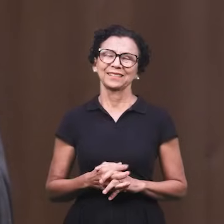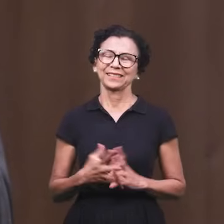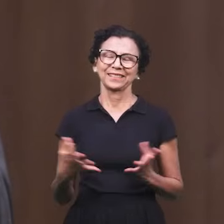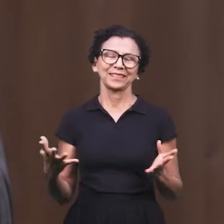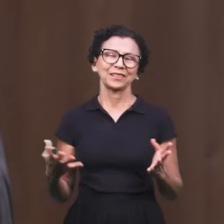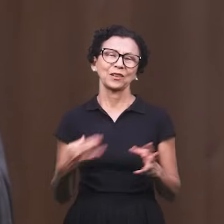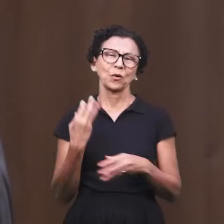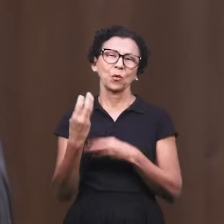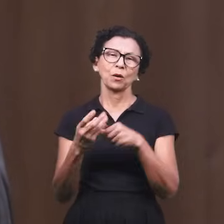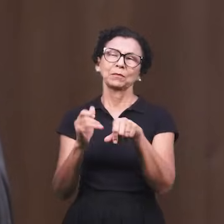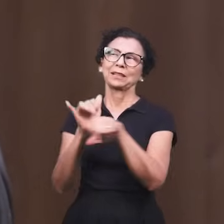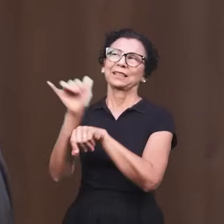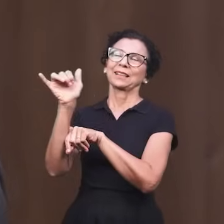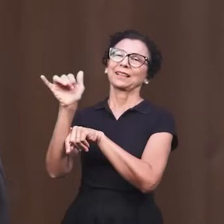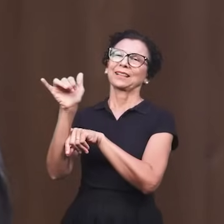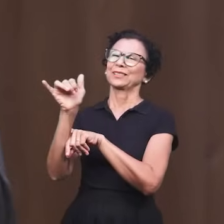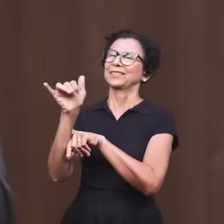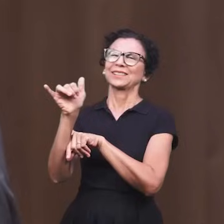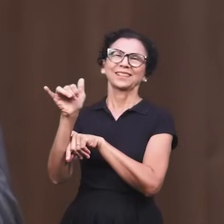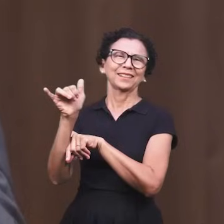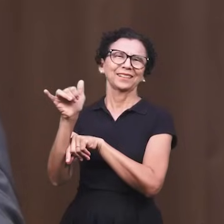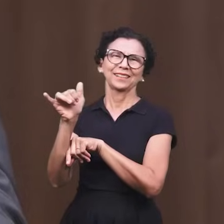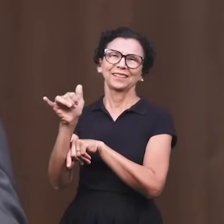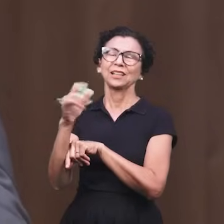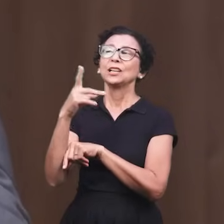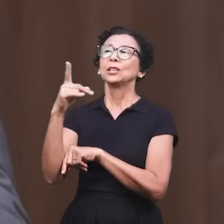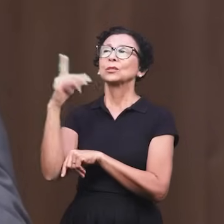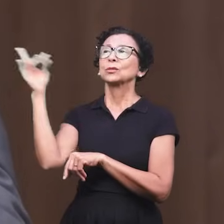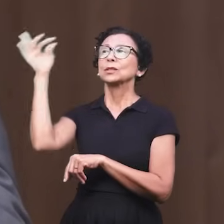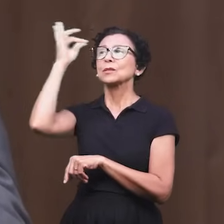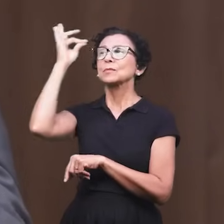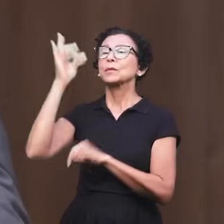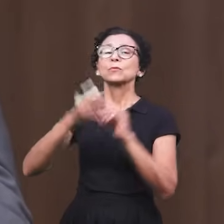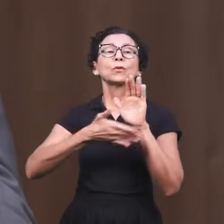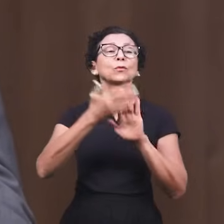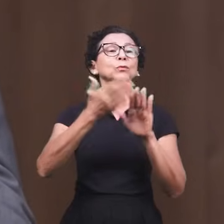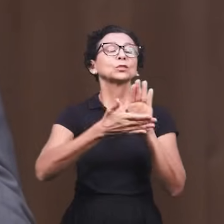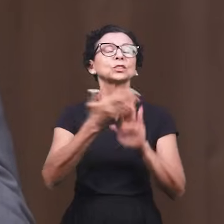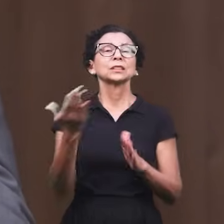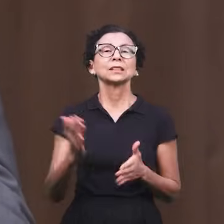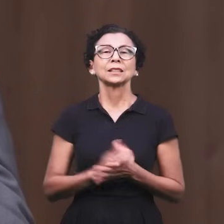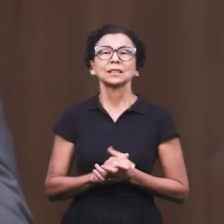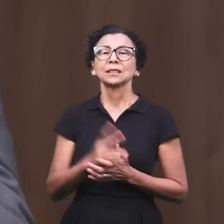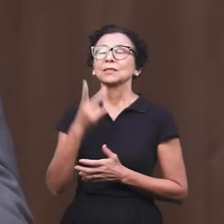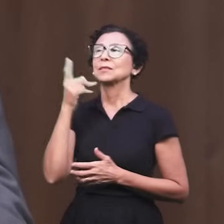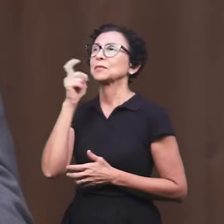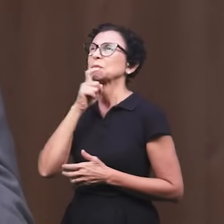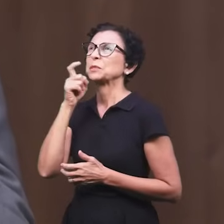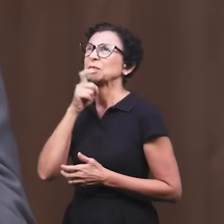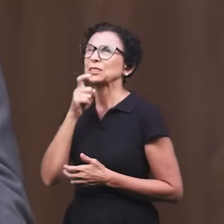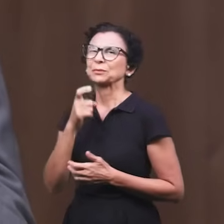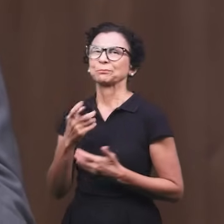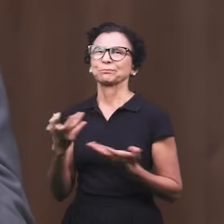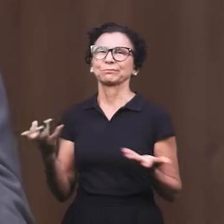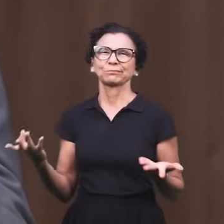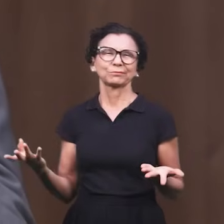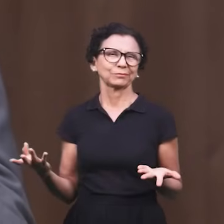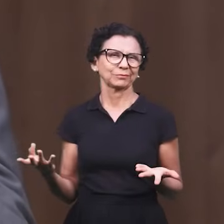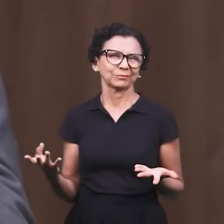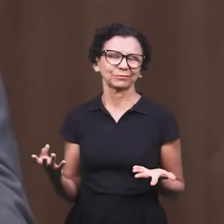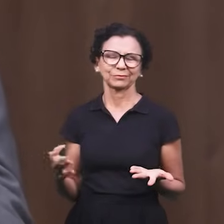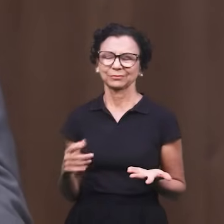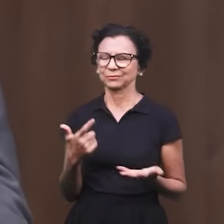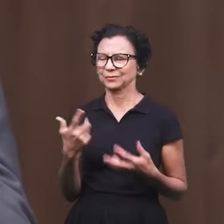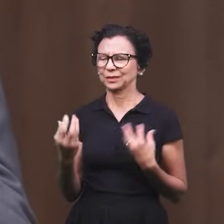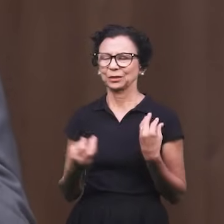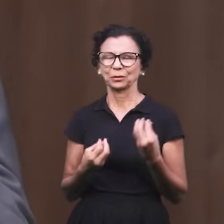no Salmo 139, né? Para onde fugirei do teu espírito? Para onde eu vou? Vou mentir para Deus? Então muita gente vive